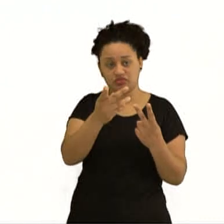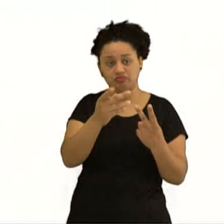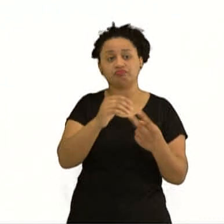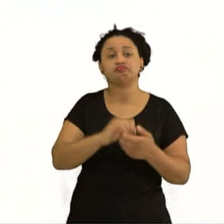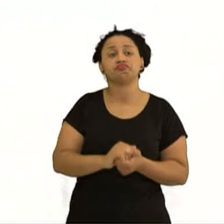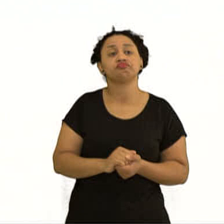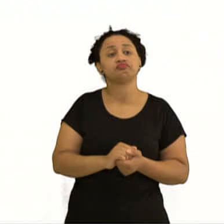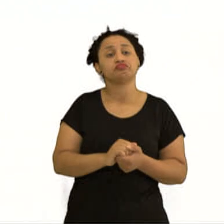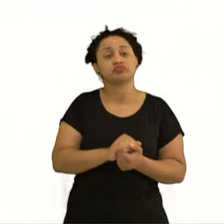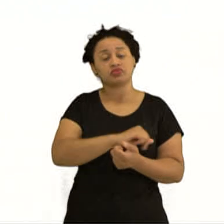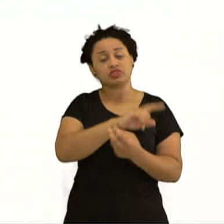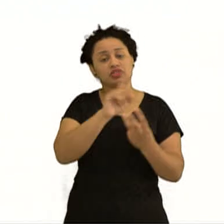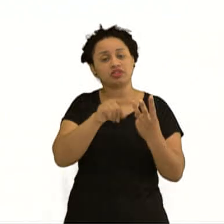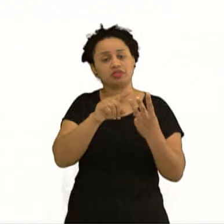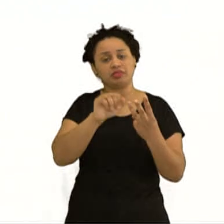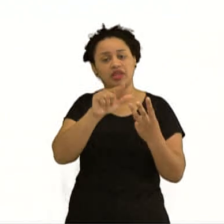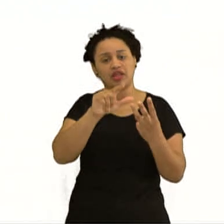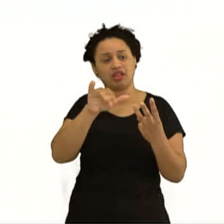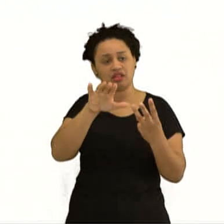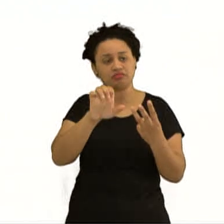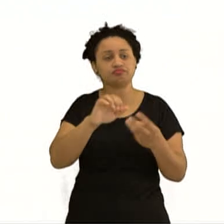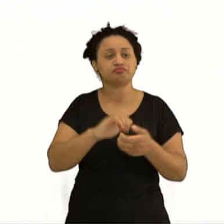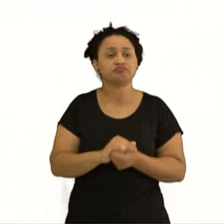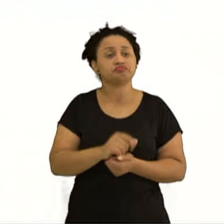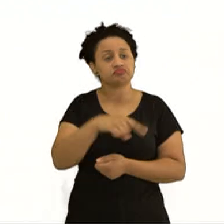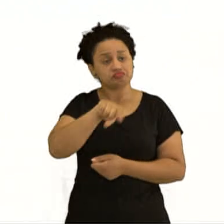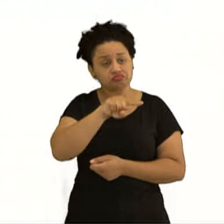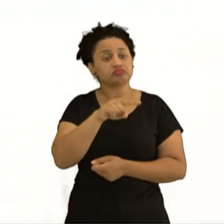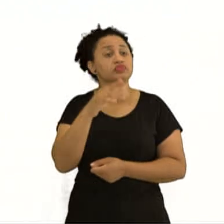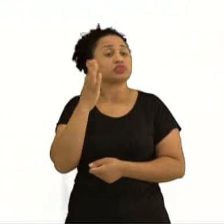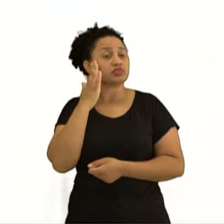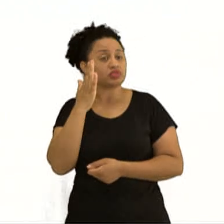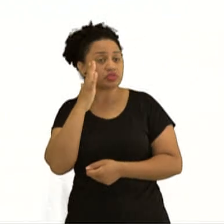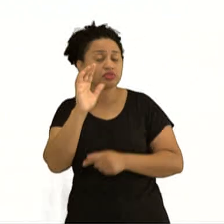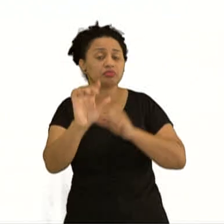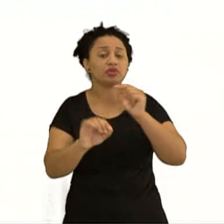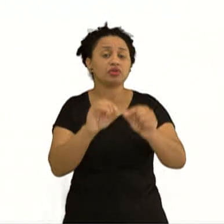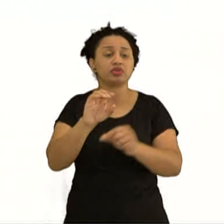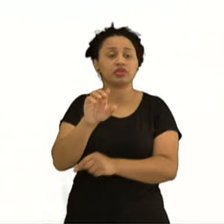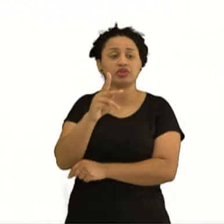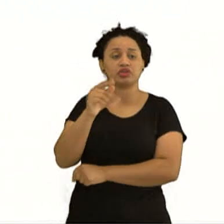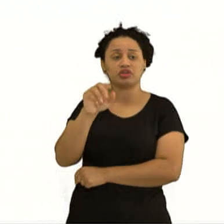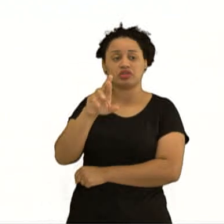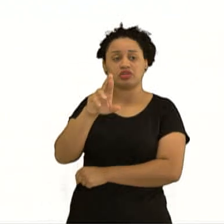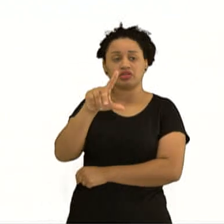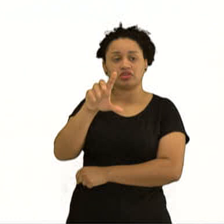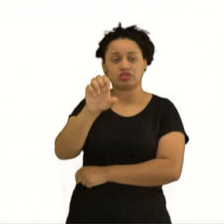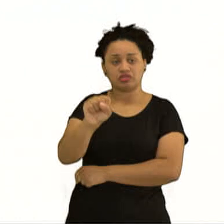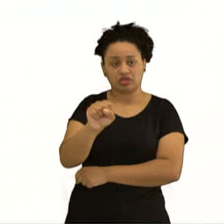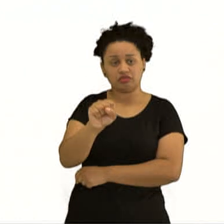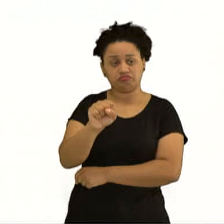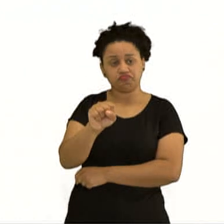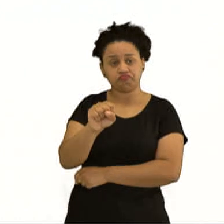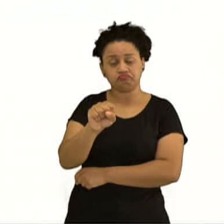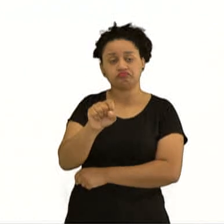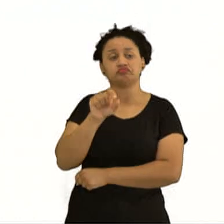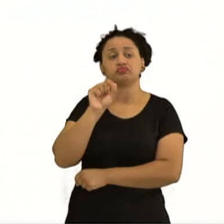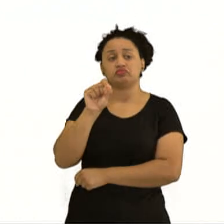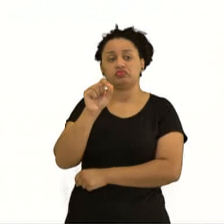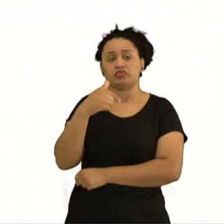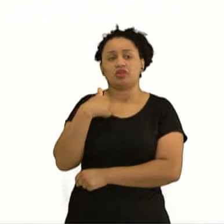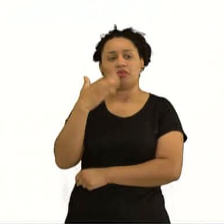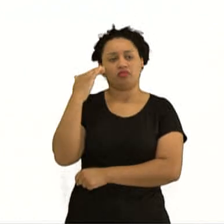de 1862, ouviram de Charles Dodson, mais conhecido por Lewis Carroll, e que na